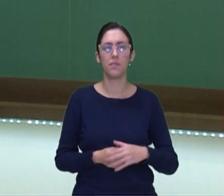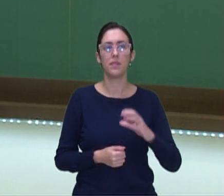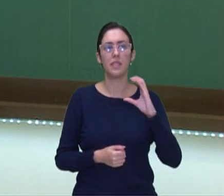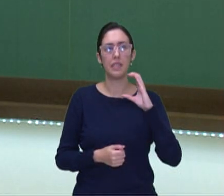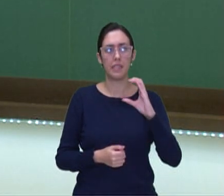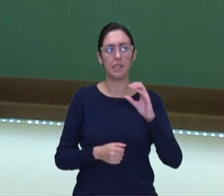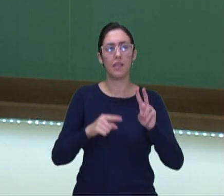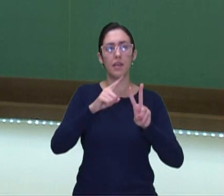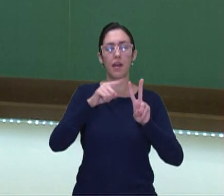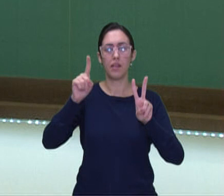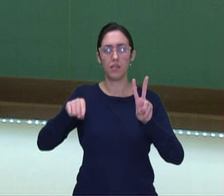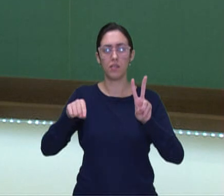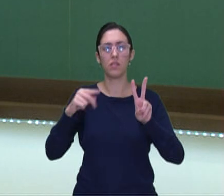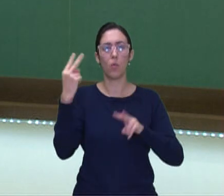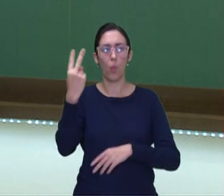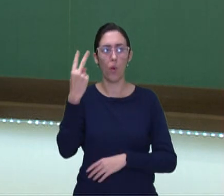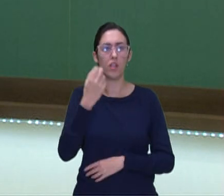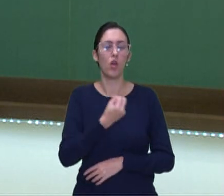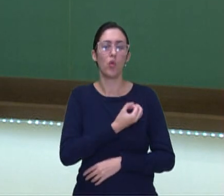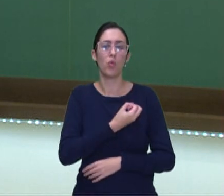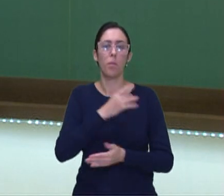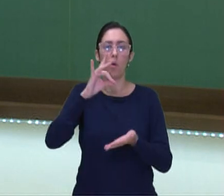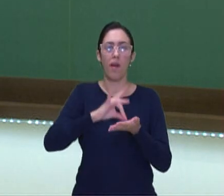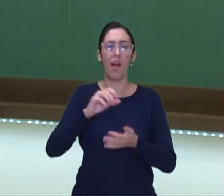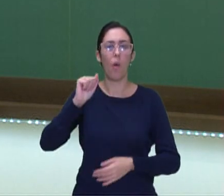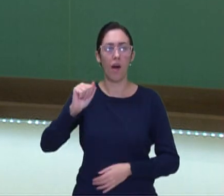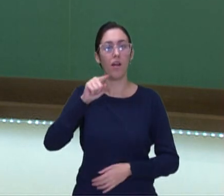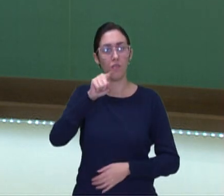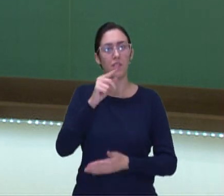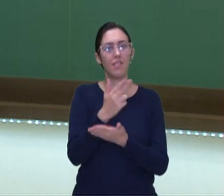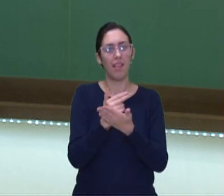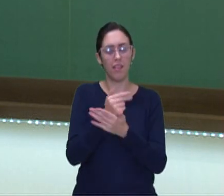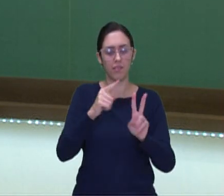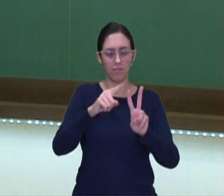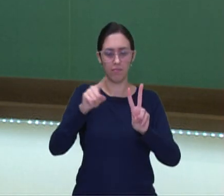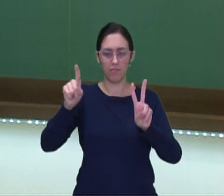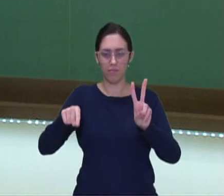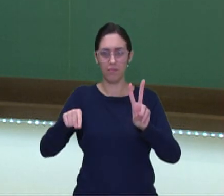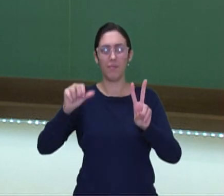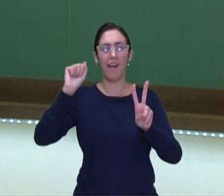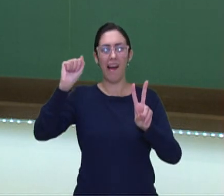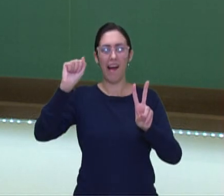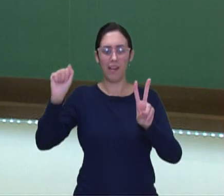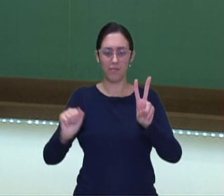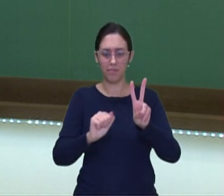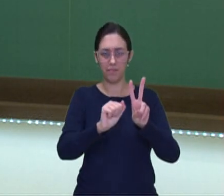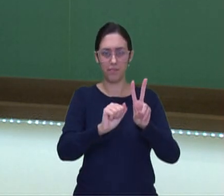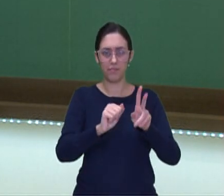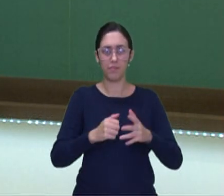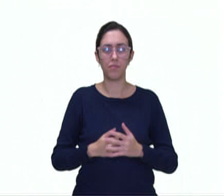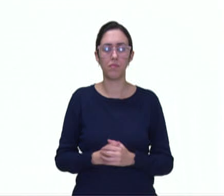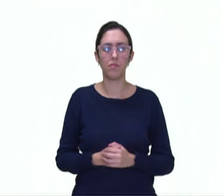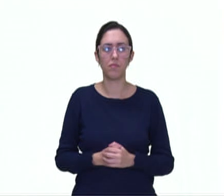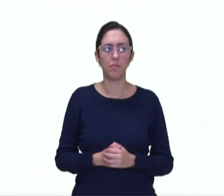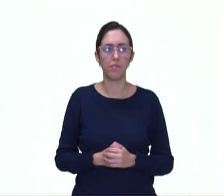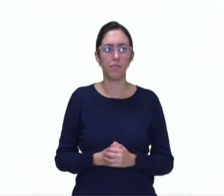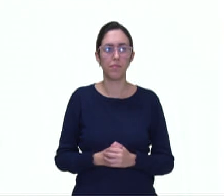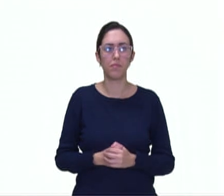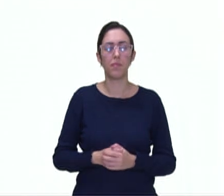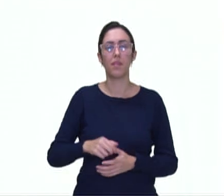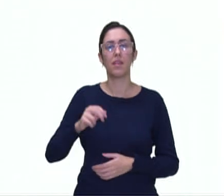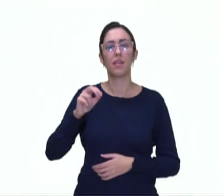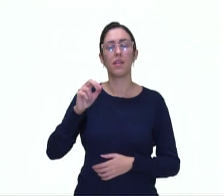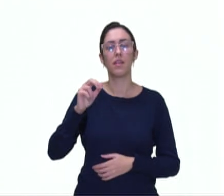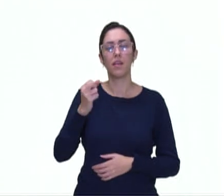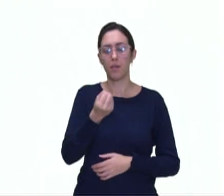real a. Desenha o símbolo de raiz quadrada e coloca o a lá dentro da raiz, certo? A quinta potência do número real b.